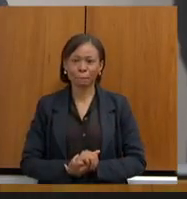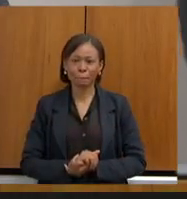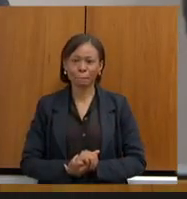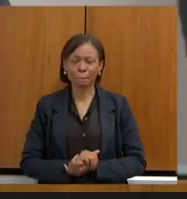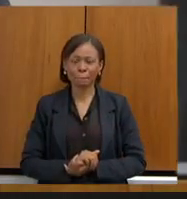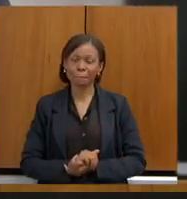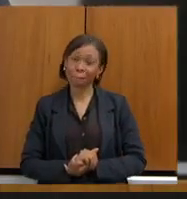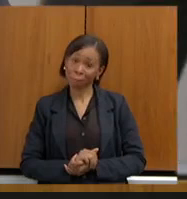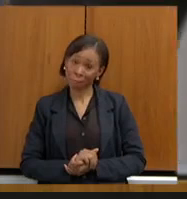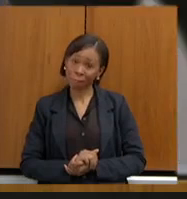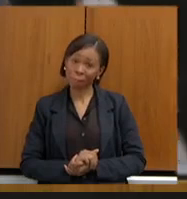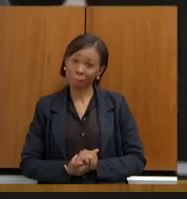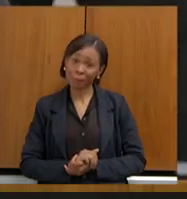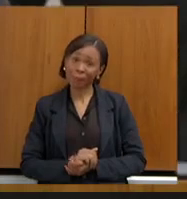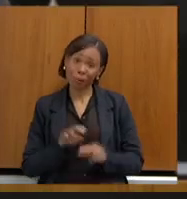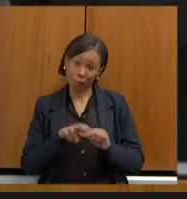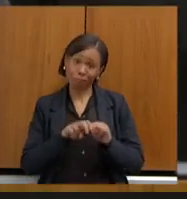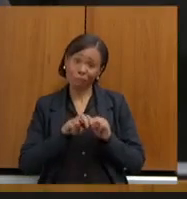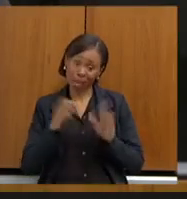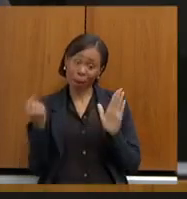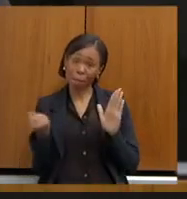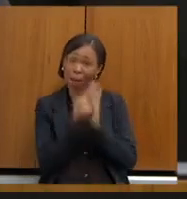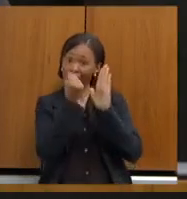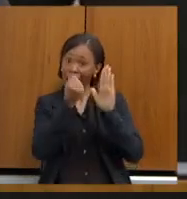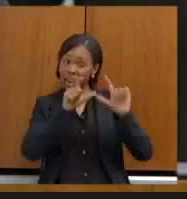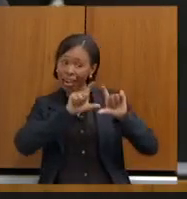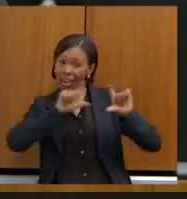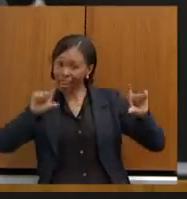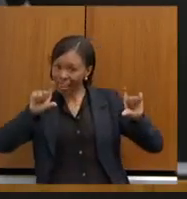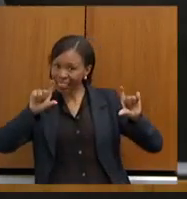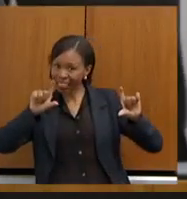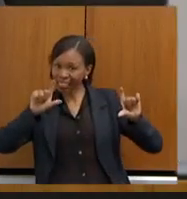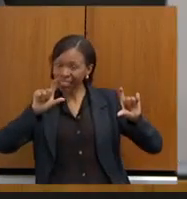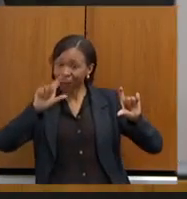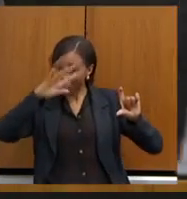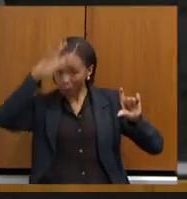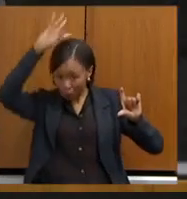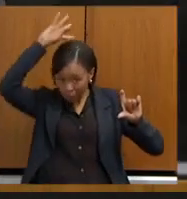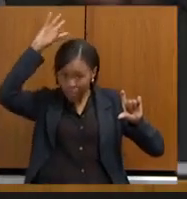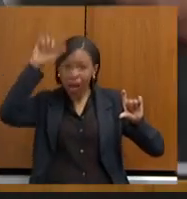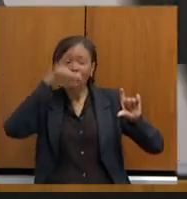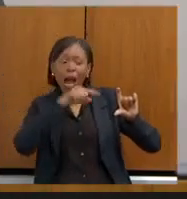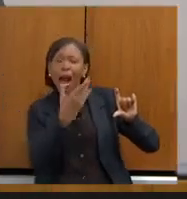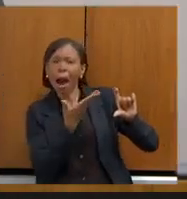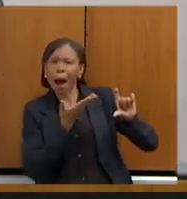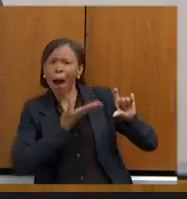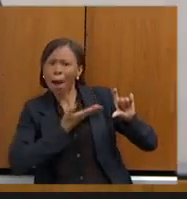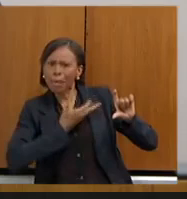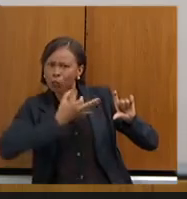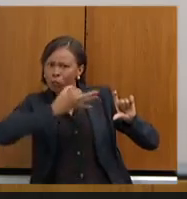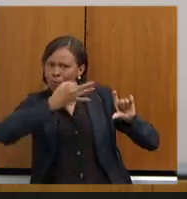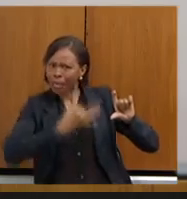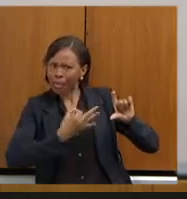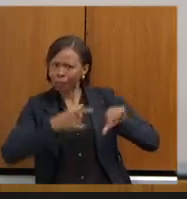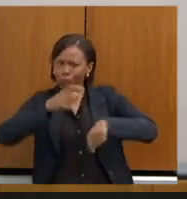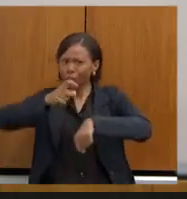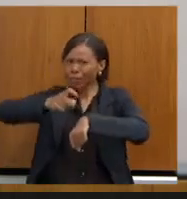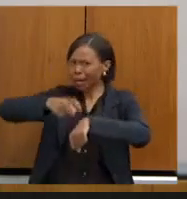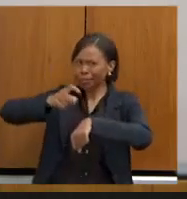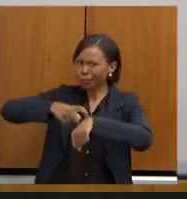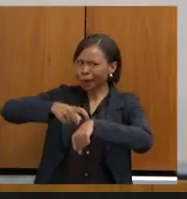que o slogan vão ver eu amigo certo das Horas incertas estão se o amigo das horas incertas não chegar